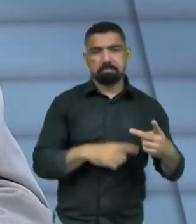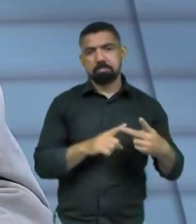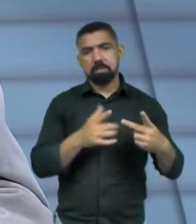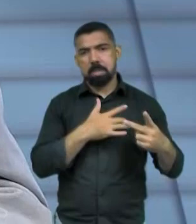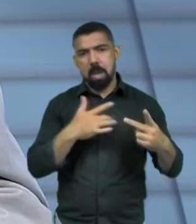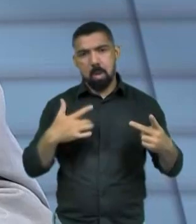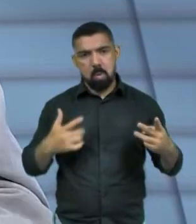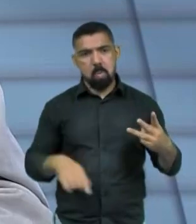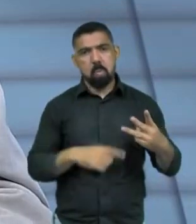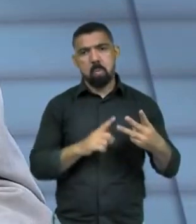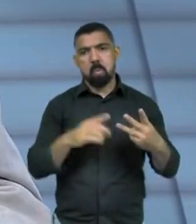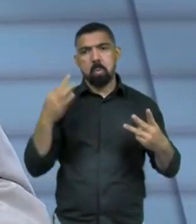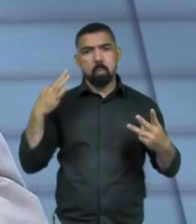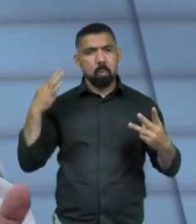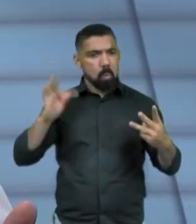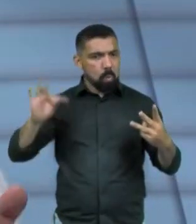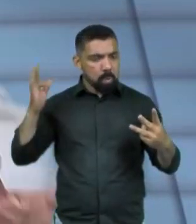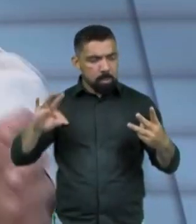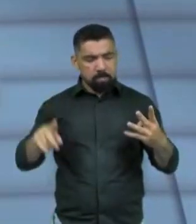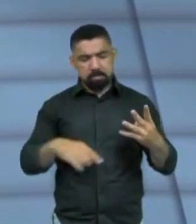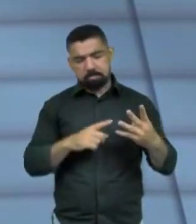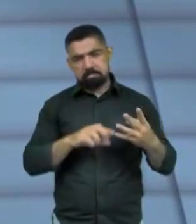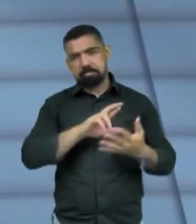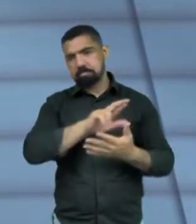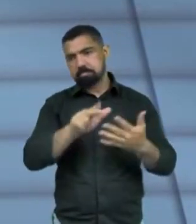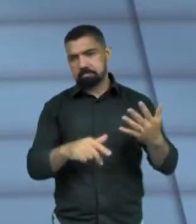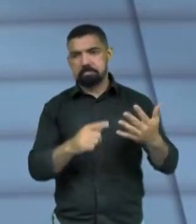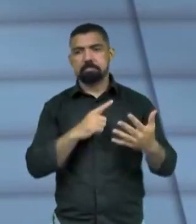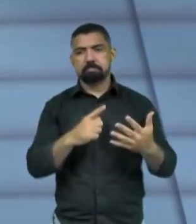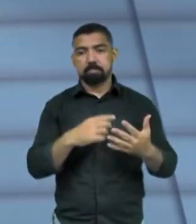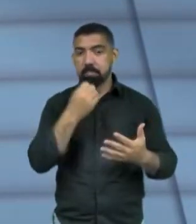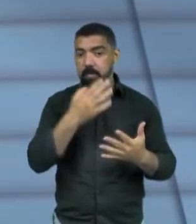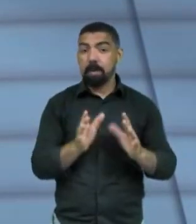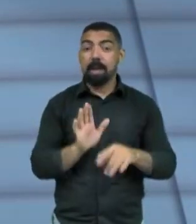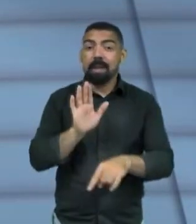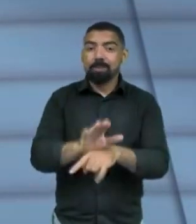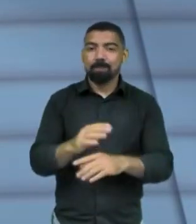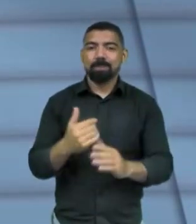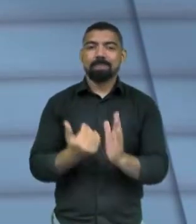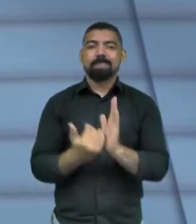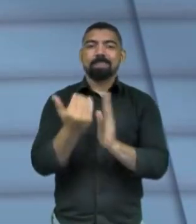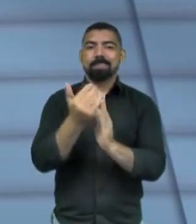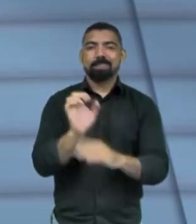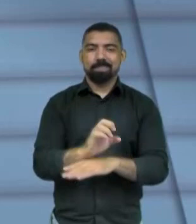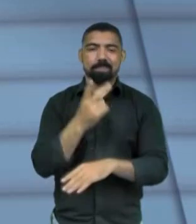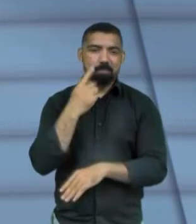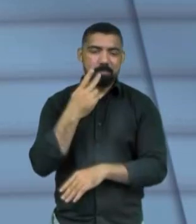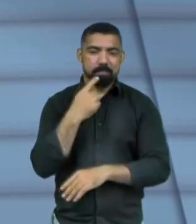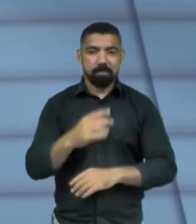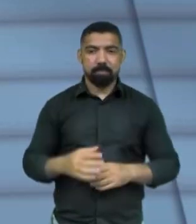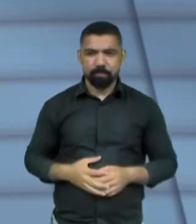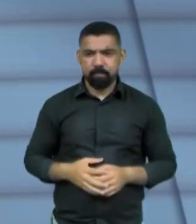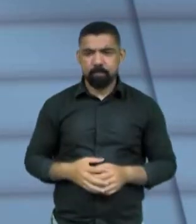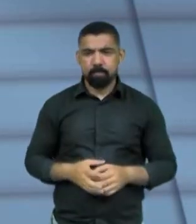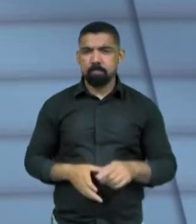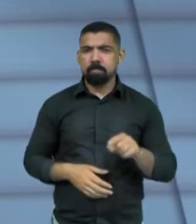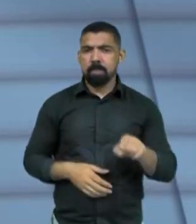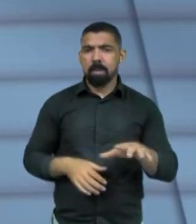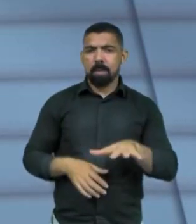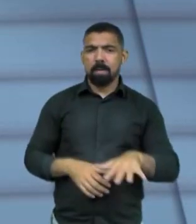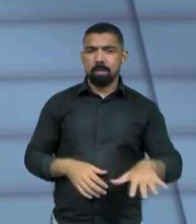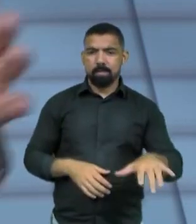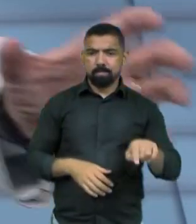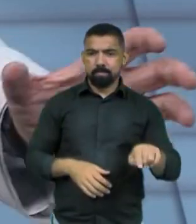saúde, na área do turismo, né? Isso tudo é que permite esse grande salto, né? Então, esse